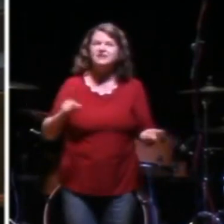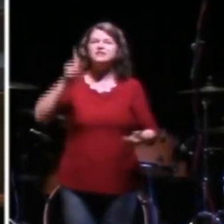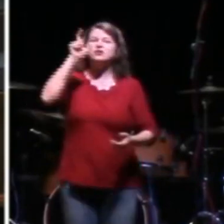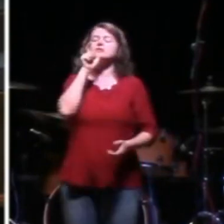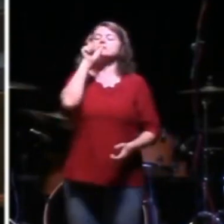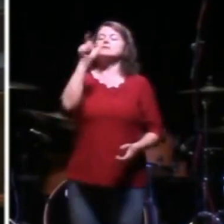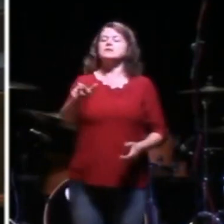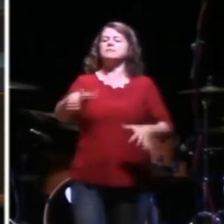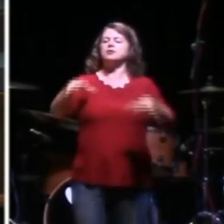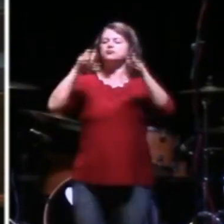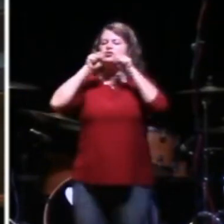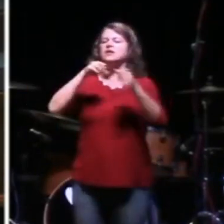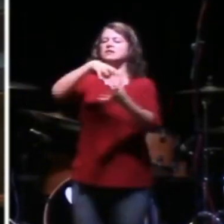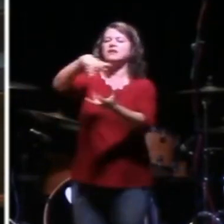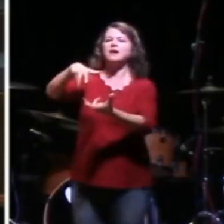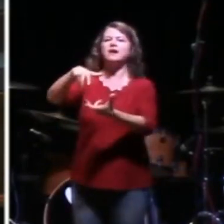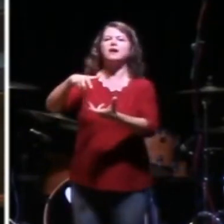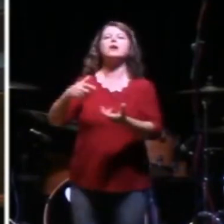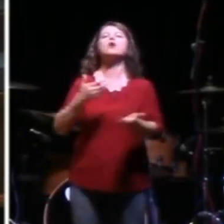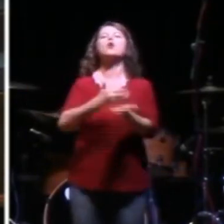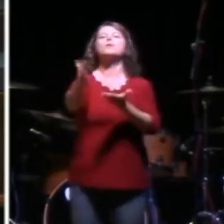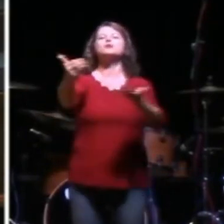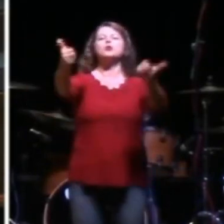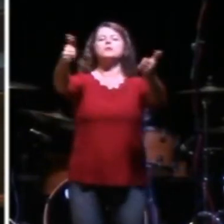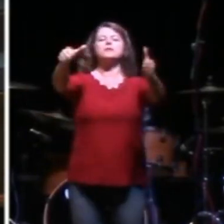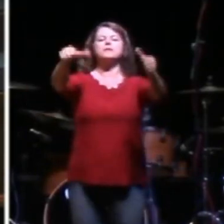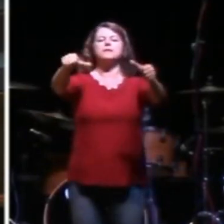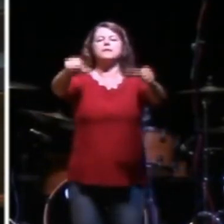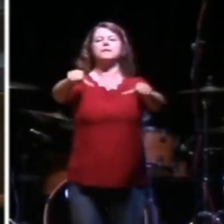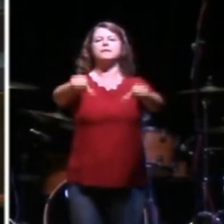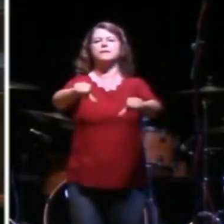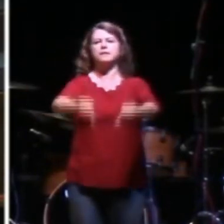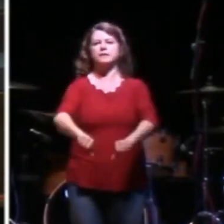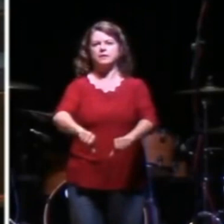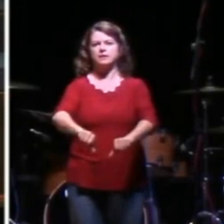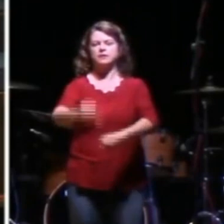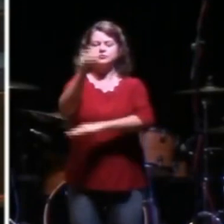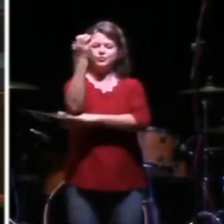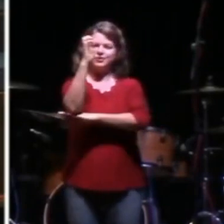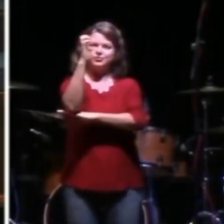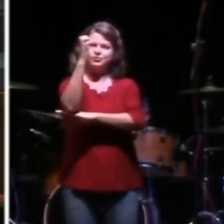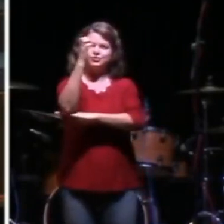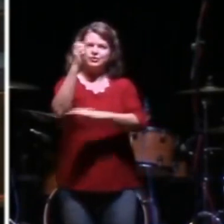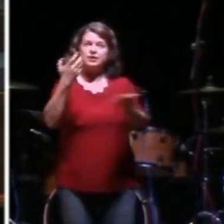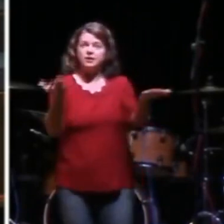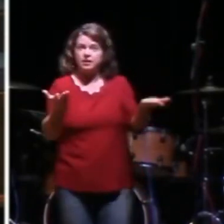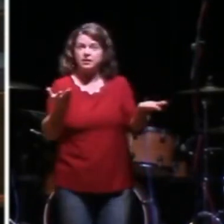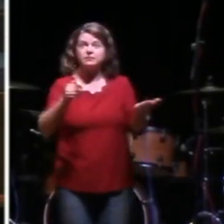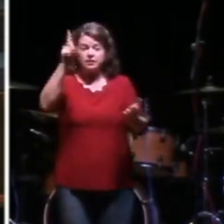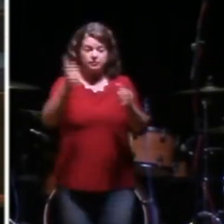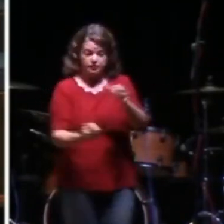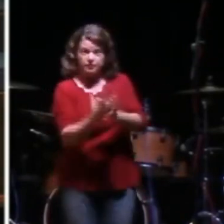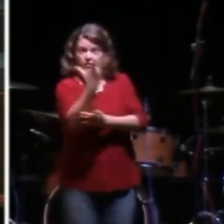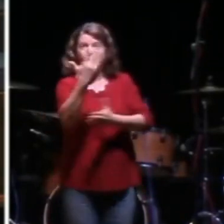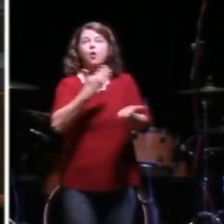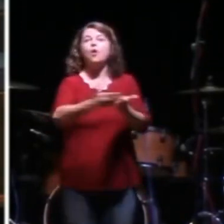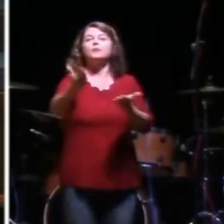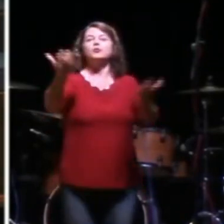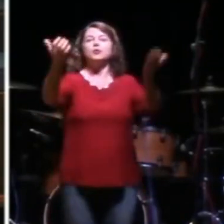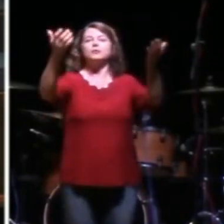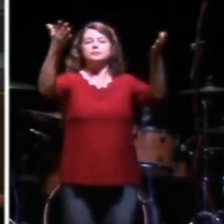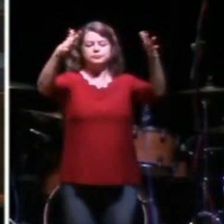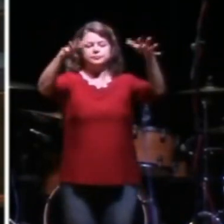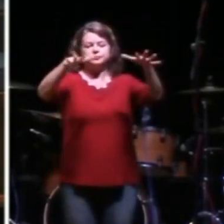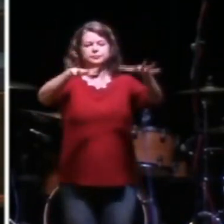terra começou a morrer aquele jardim que foi estabelecido por deus começou a morrer de prestação a